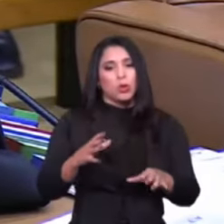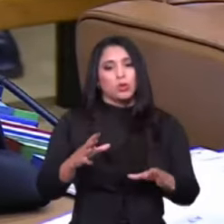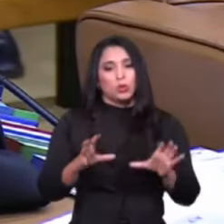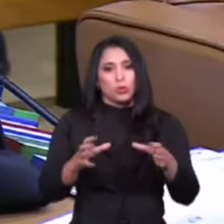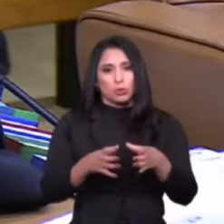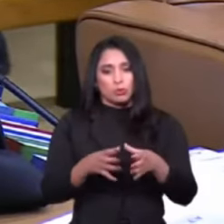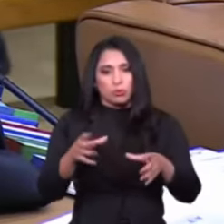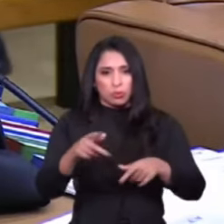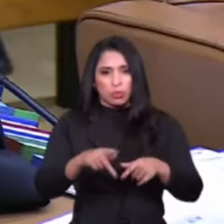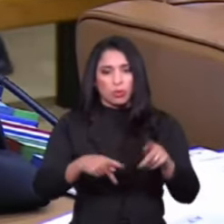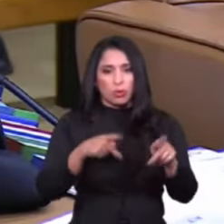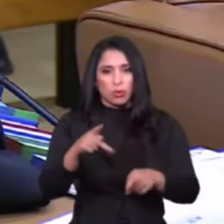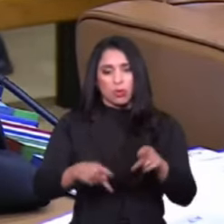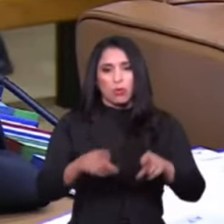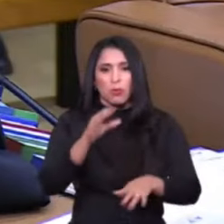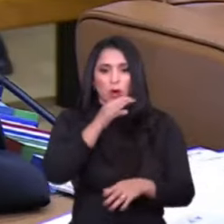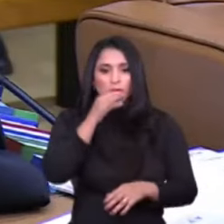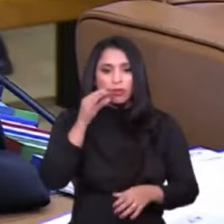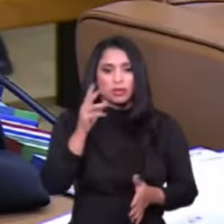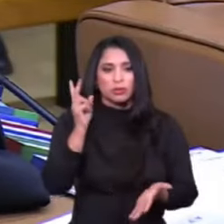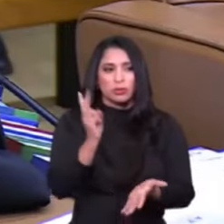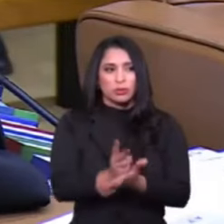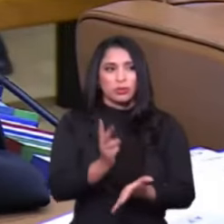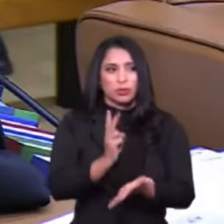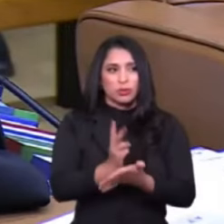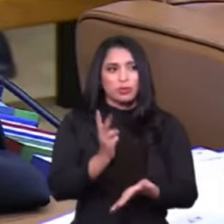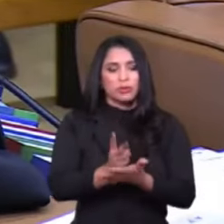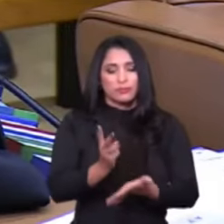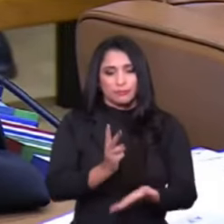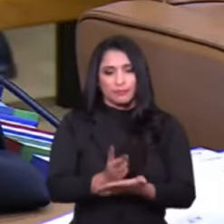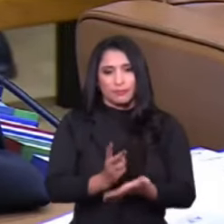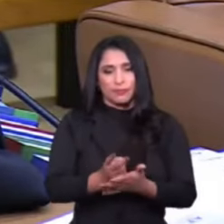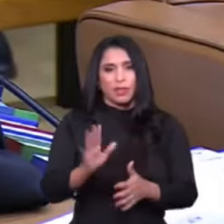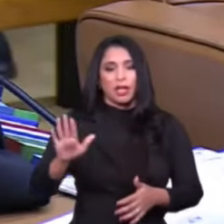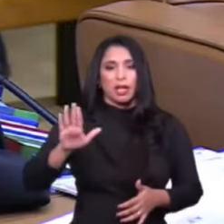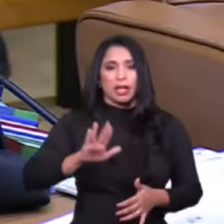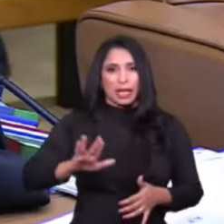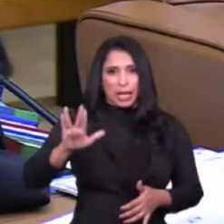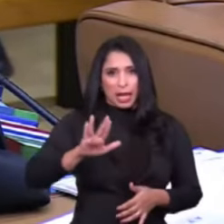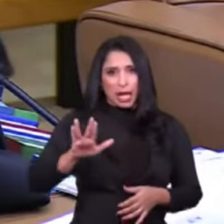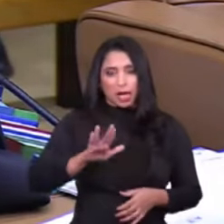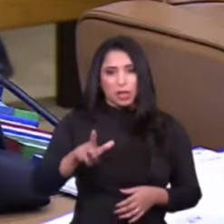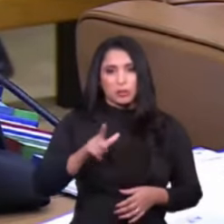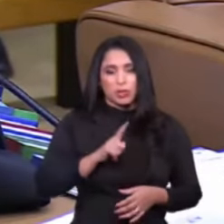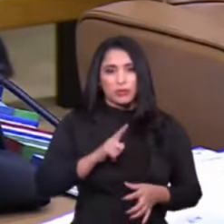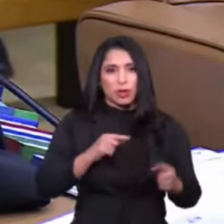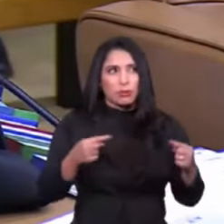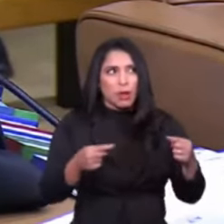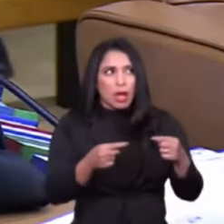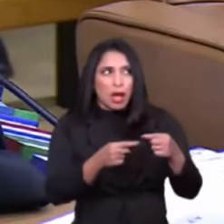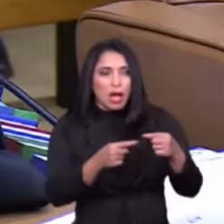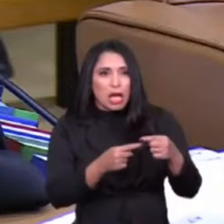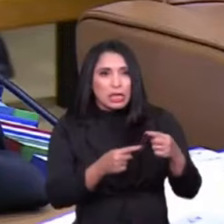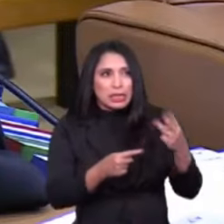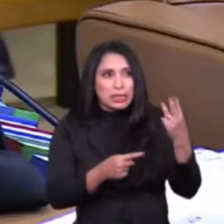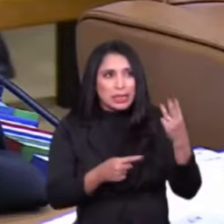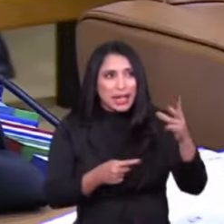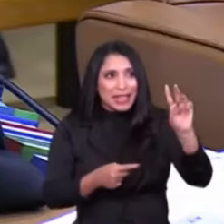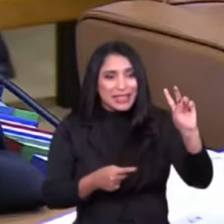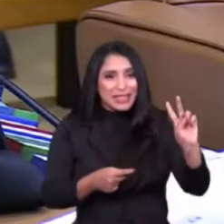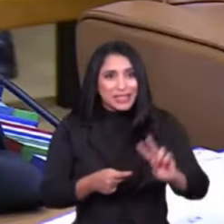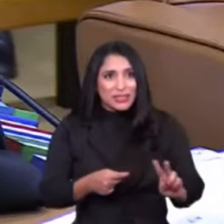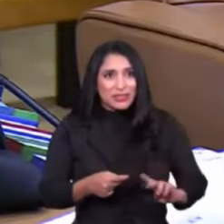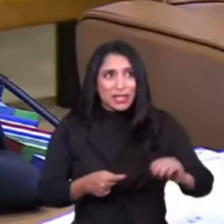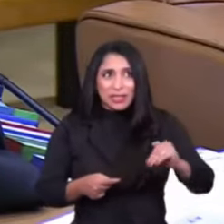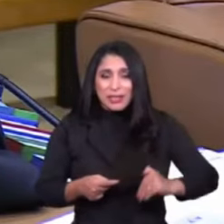dos mesmos lugares, o uso de cannabis foi associado a uma probabilidade 3 vezes maior